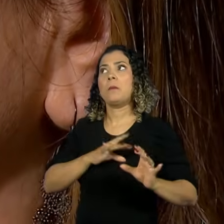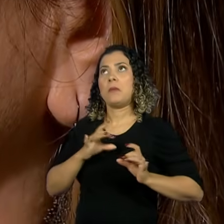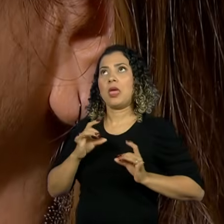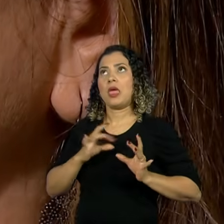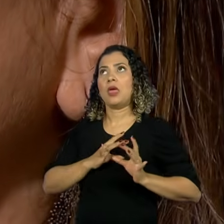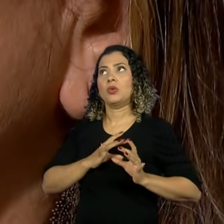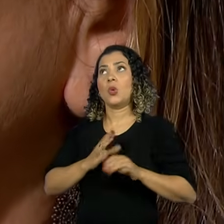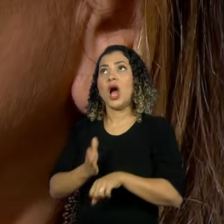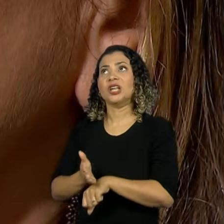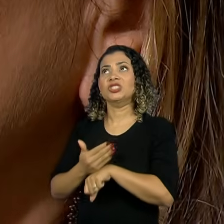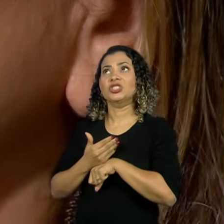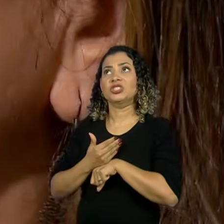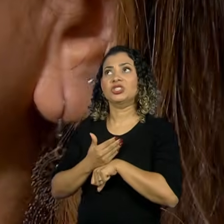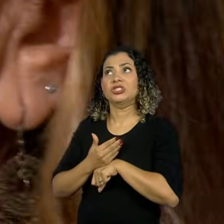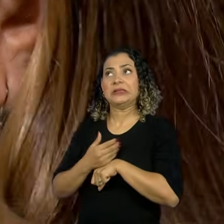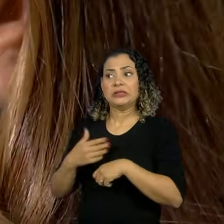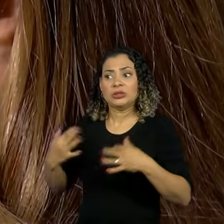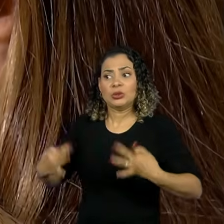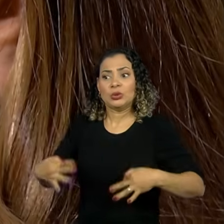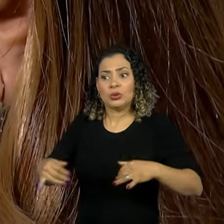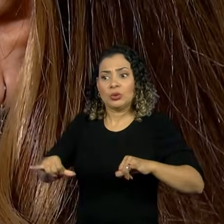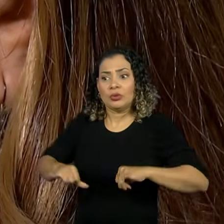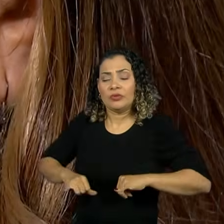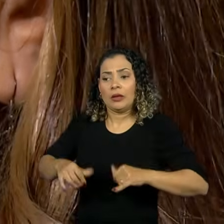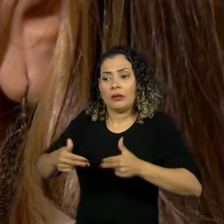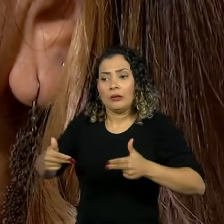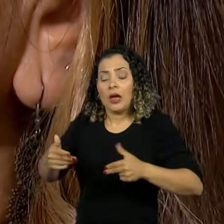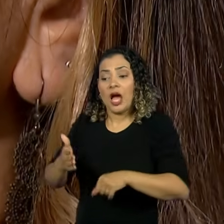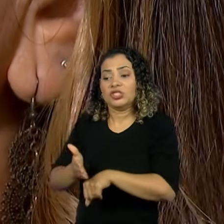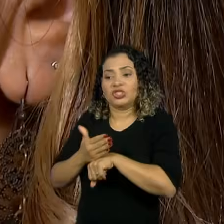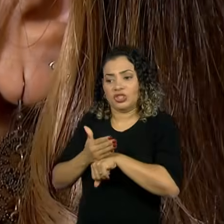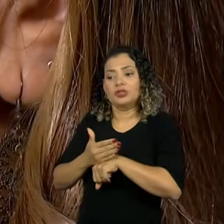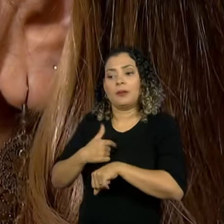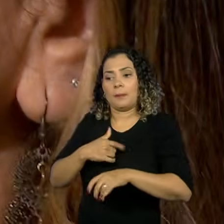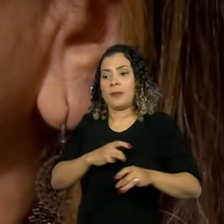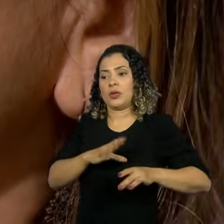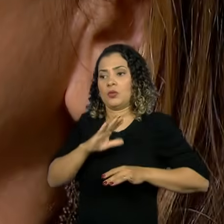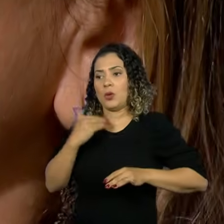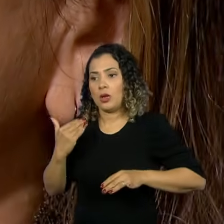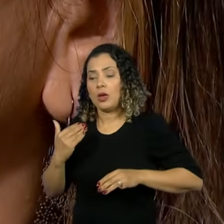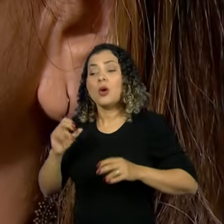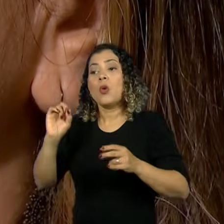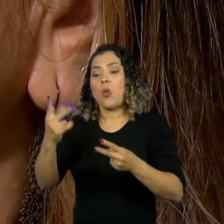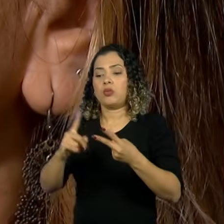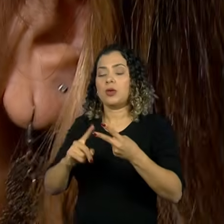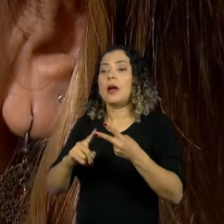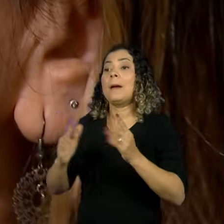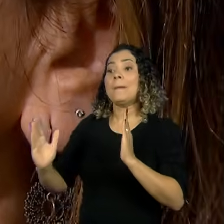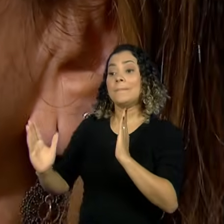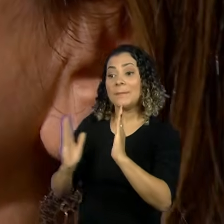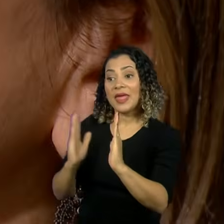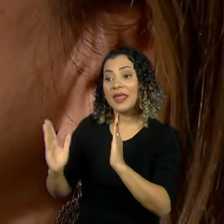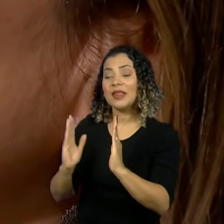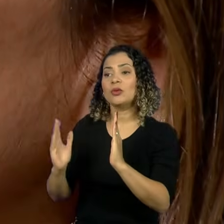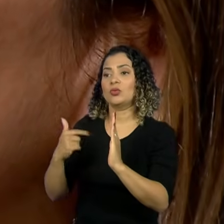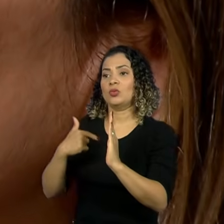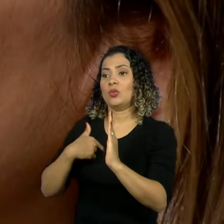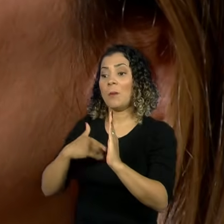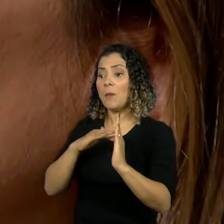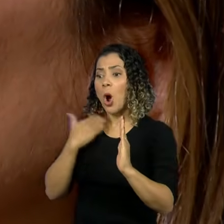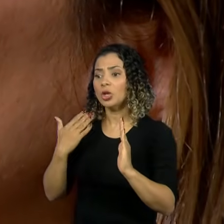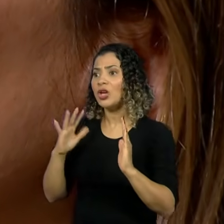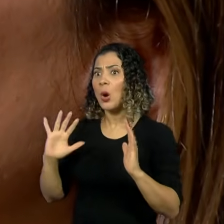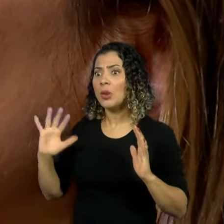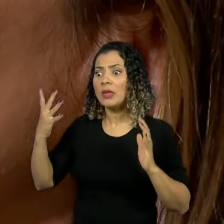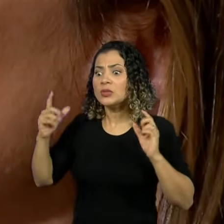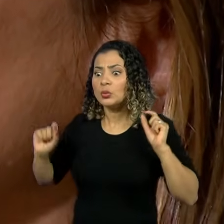desligar. E eu posso ter medo do depois. Tá. E aí, dependendo da resposta, eu vou conduzindo a pessoa a